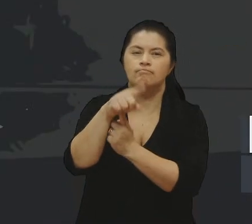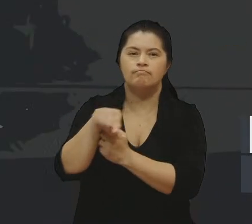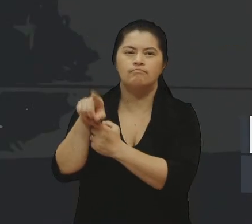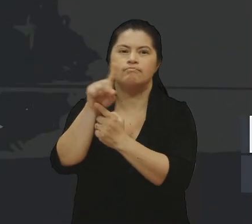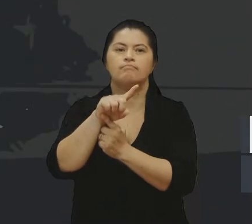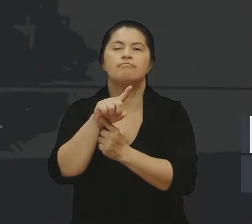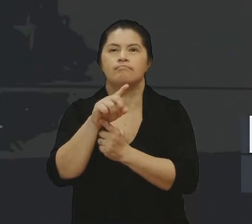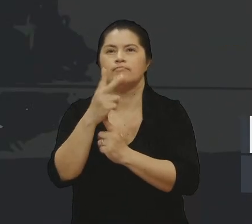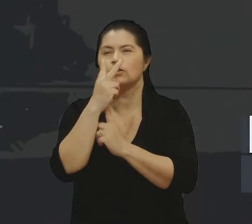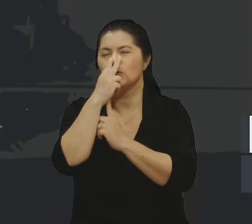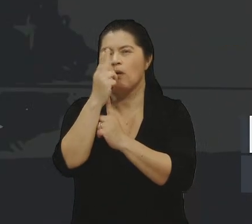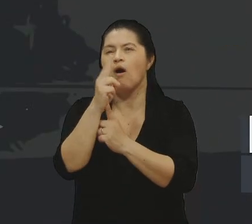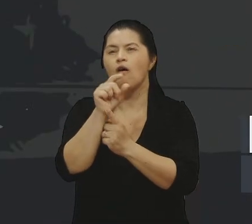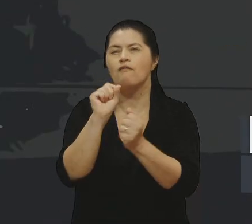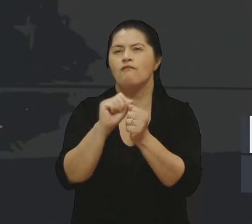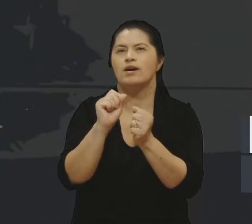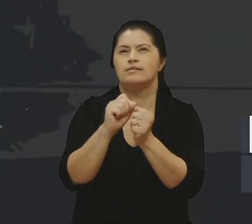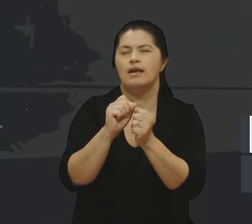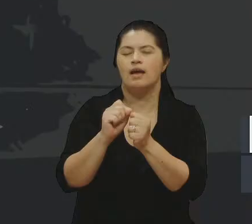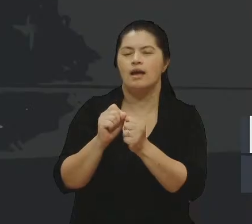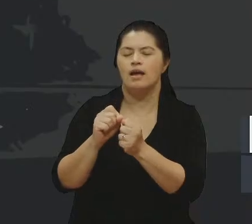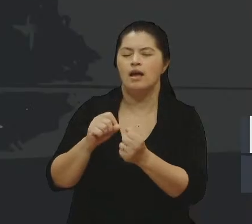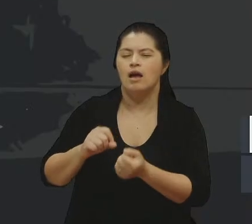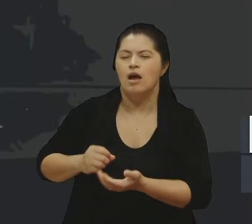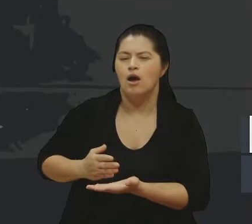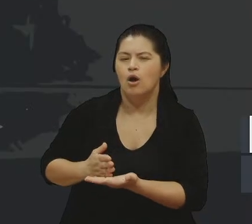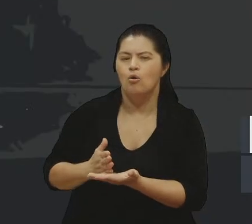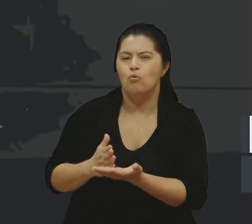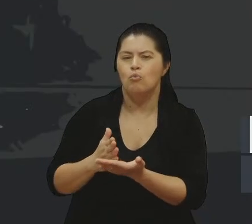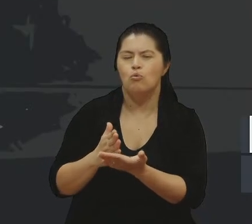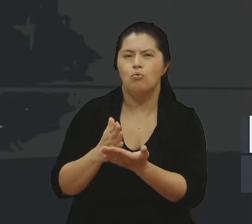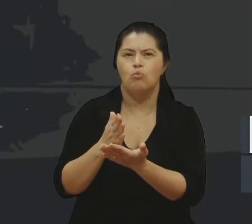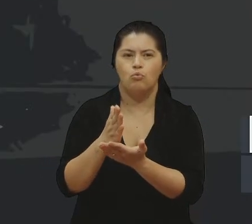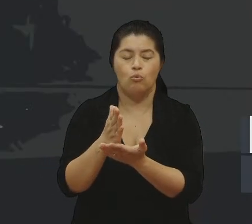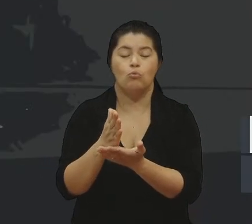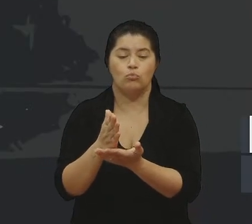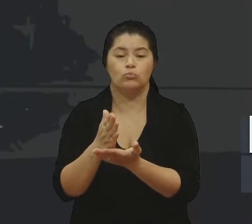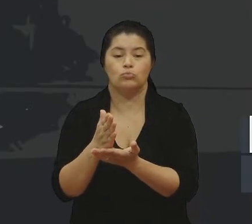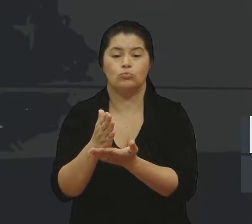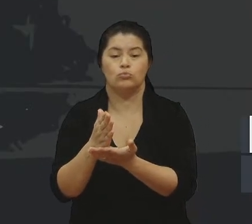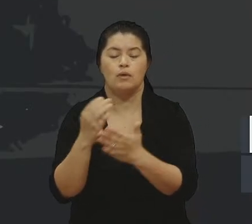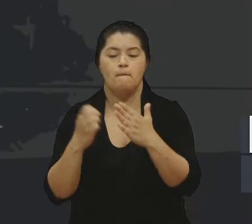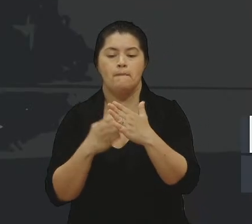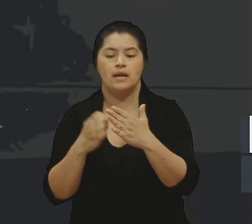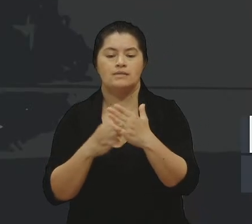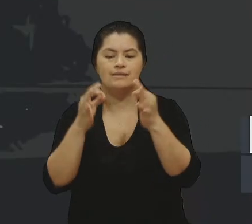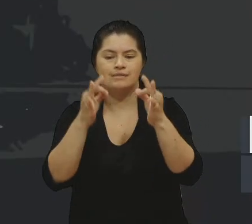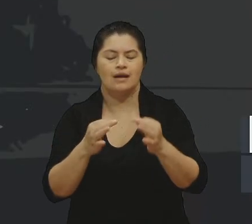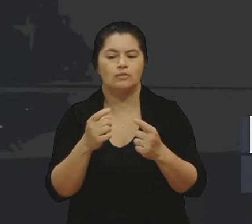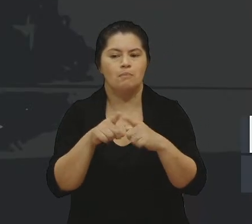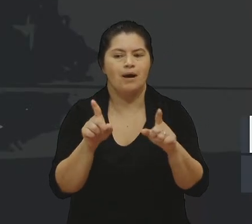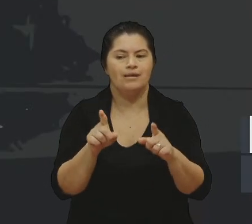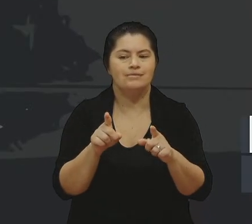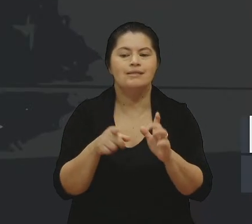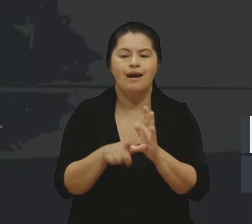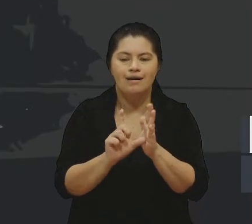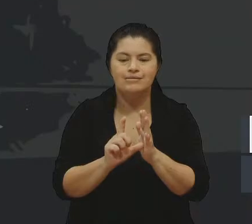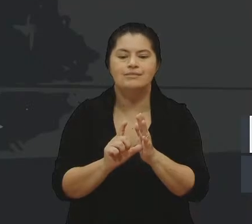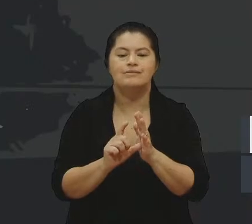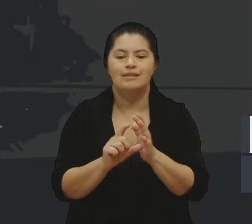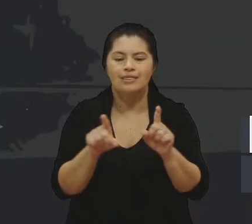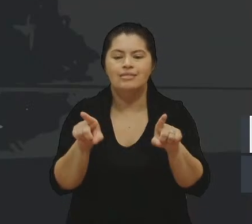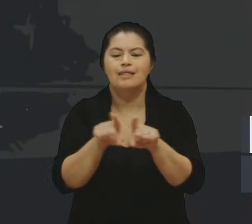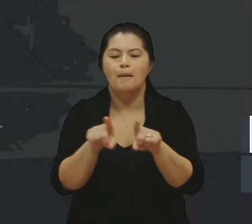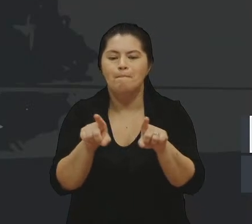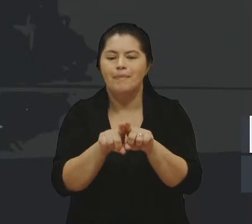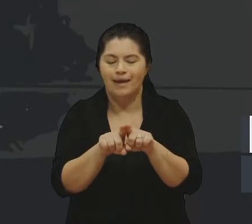mesmo fazendo uma caminhada num negócio que deu muito certo, eu cometi um erro quase que